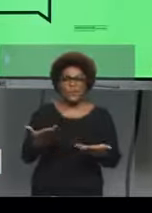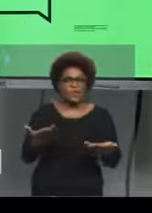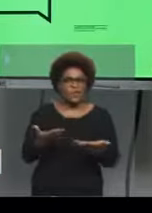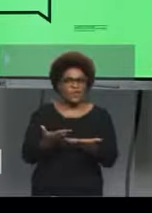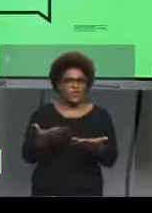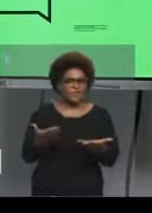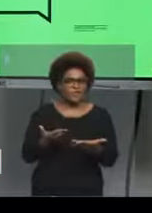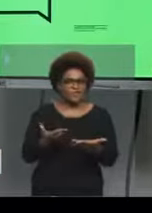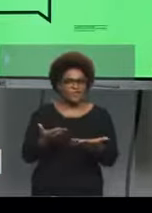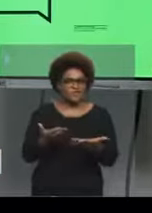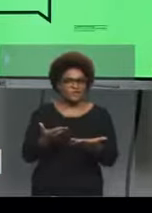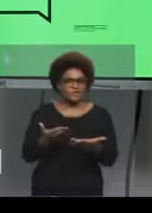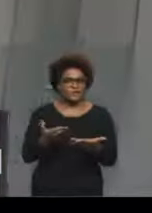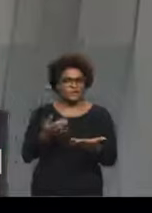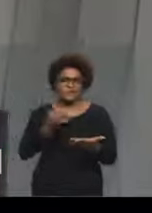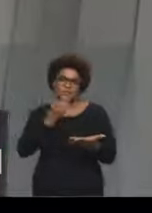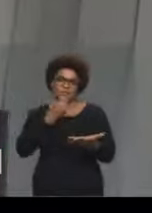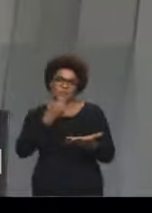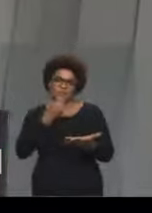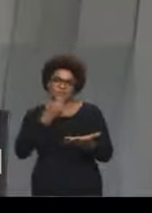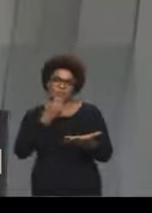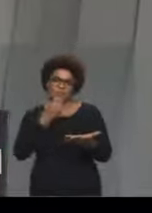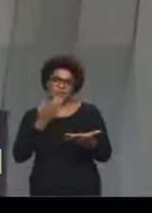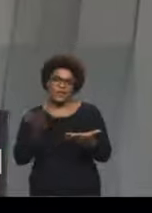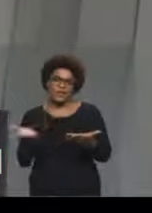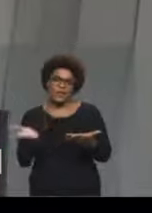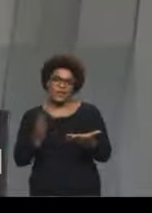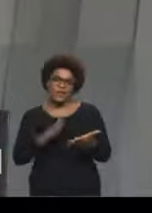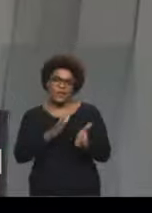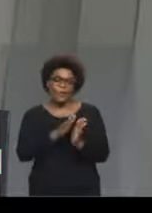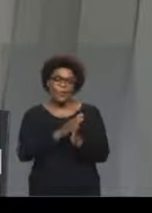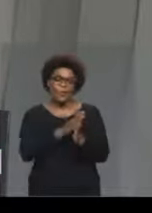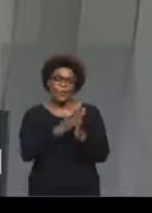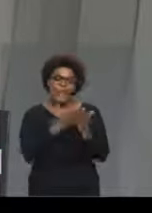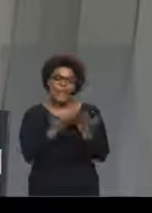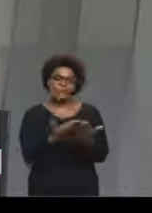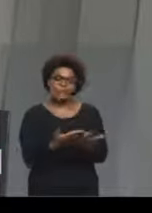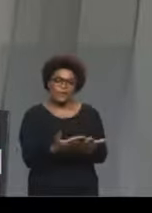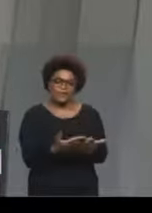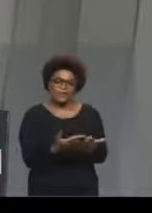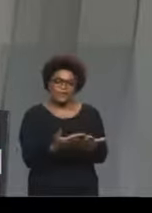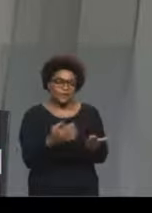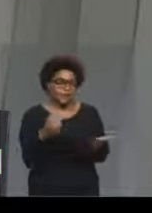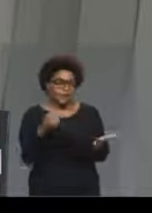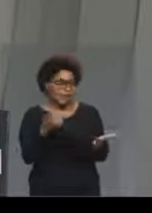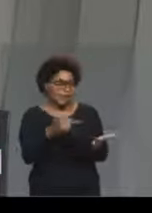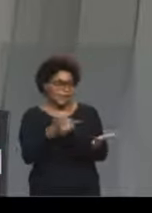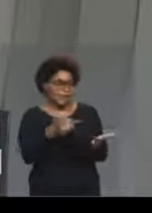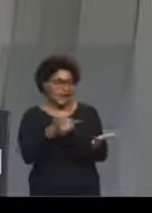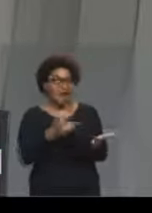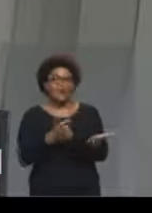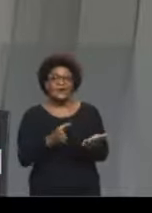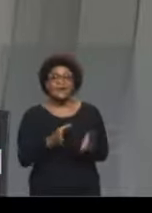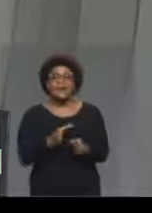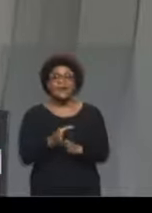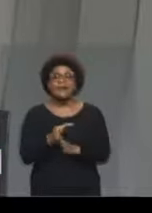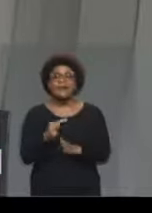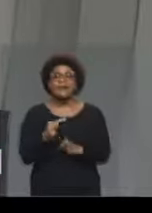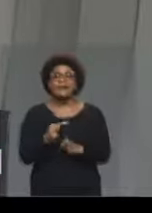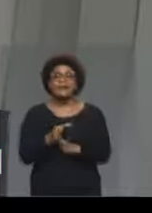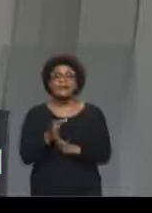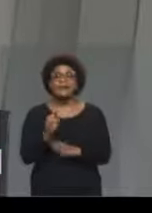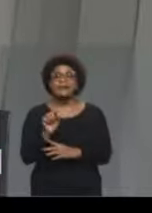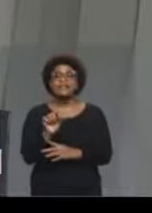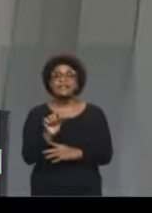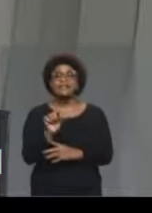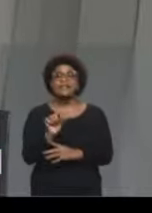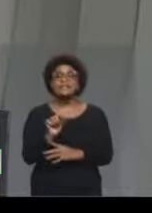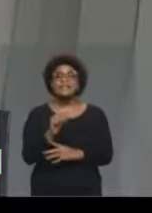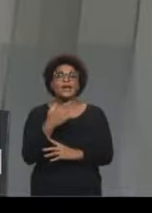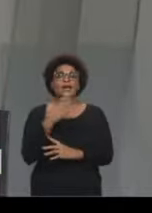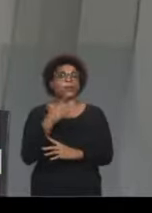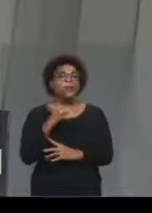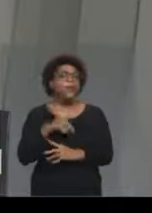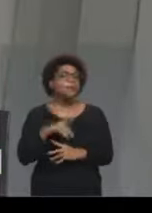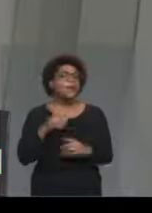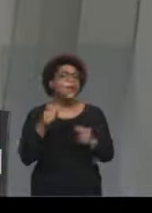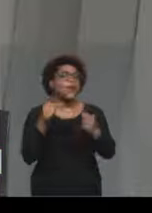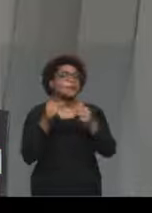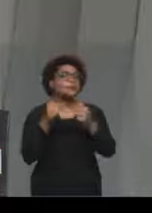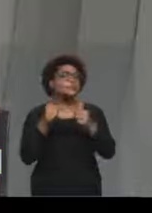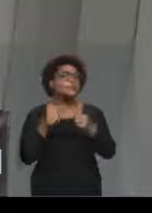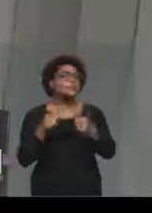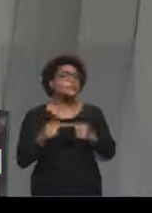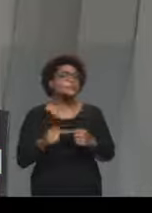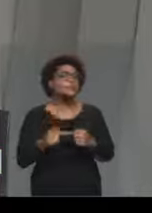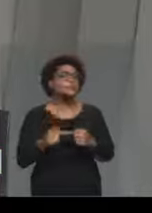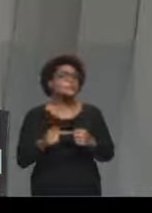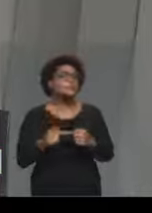você tem um manual, aquele manual ali é o quê? É uma instrução. Entra em qual tipologia? Vamos lá? Qual é o